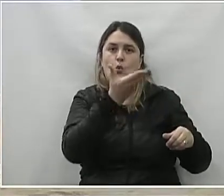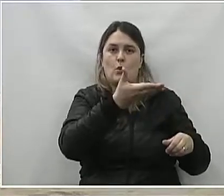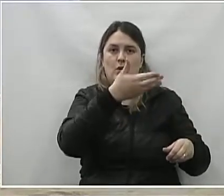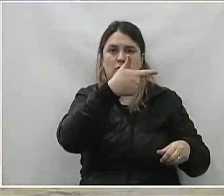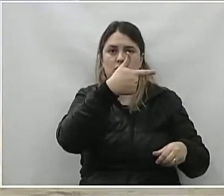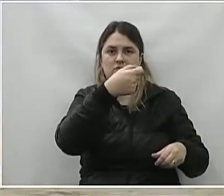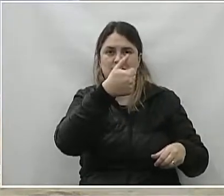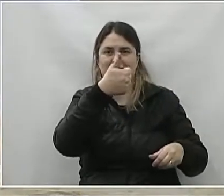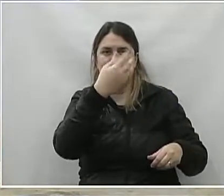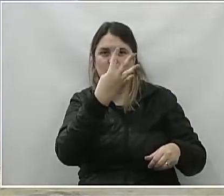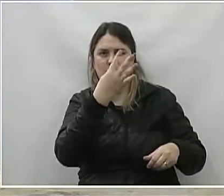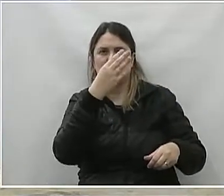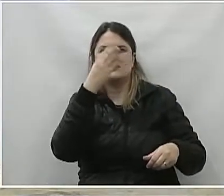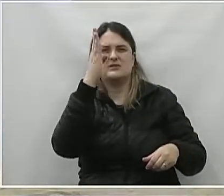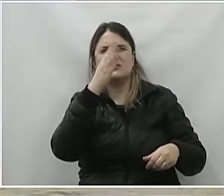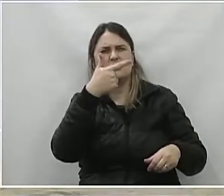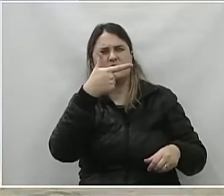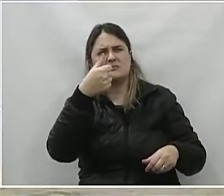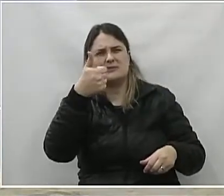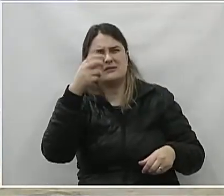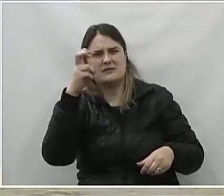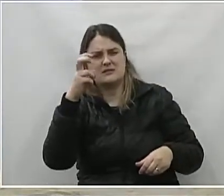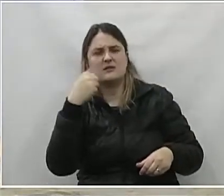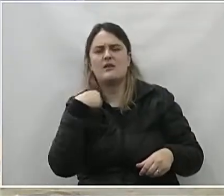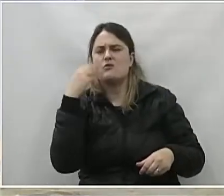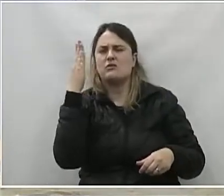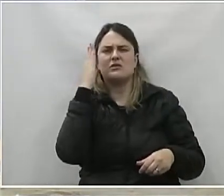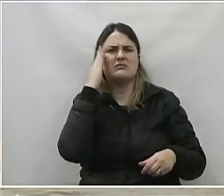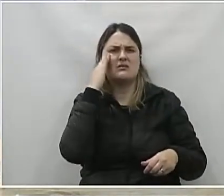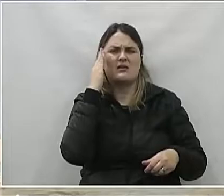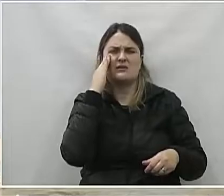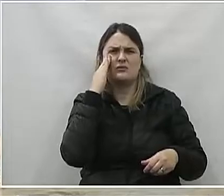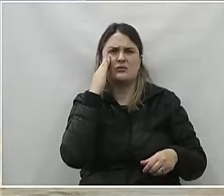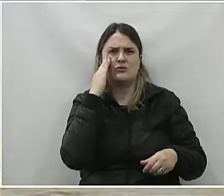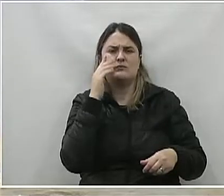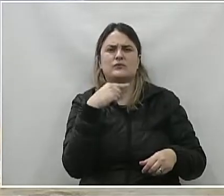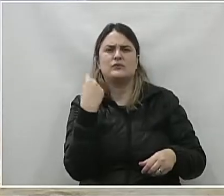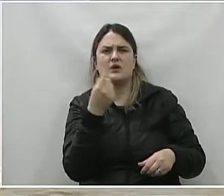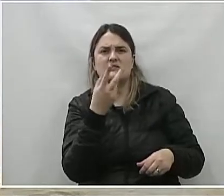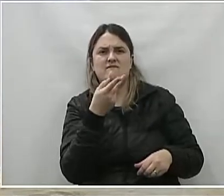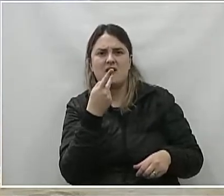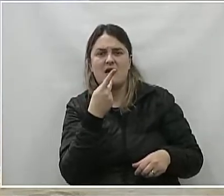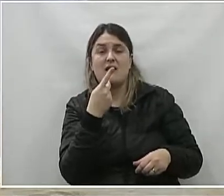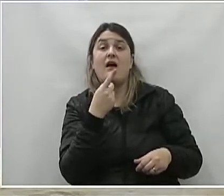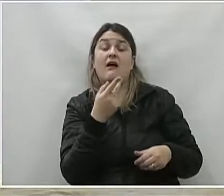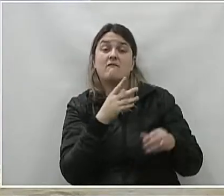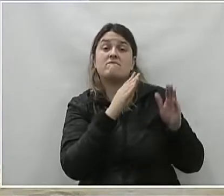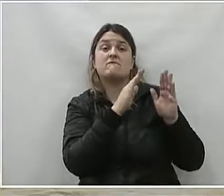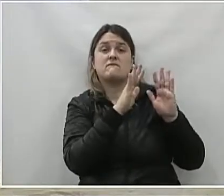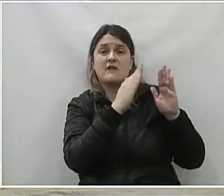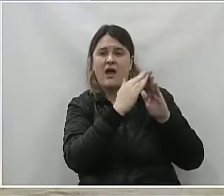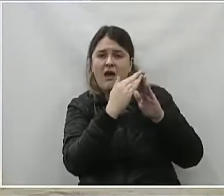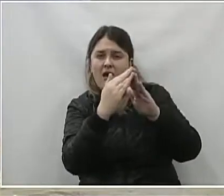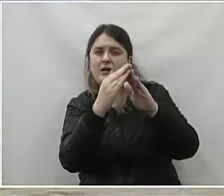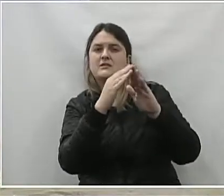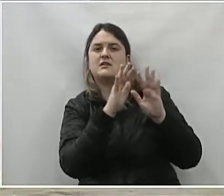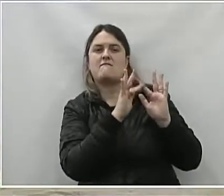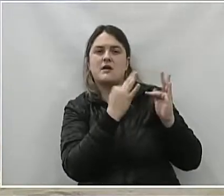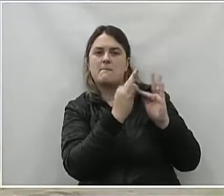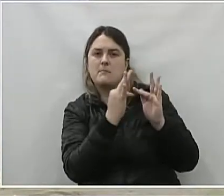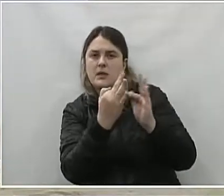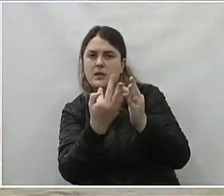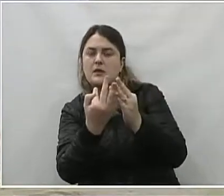e 2015. Né? Eu entendo perfeitamente que nós estamos falando de famílias, de vidas que ali